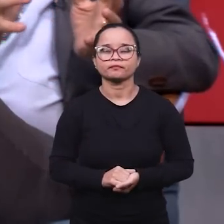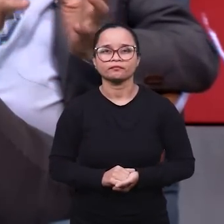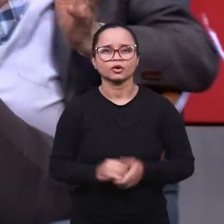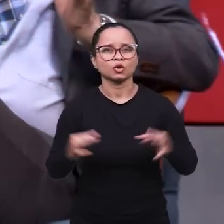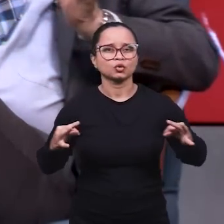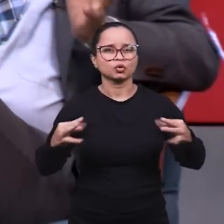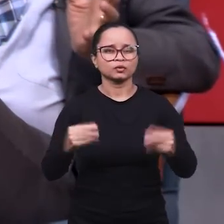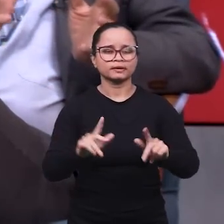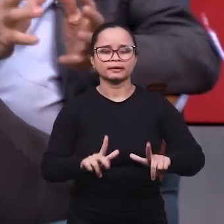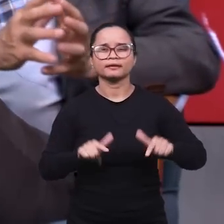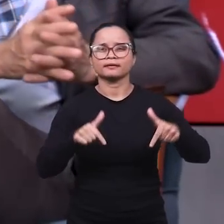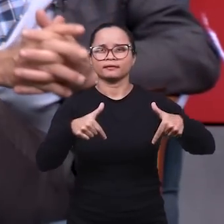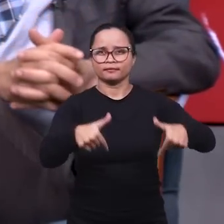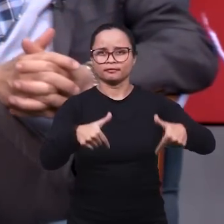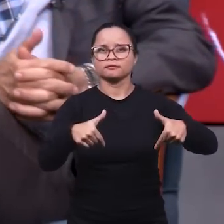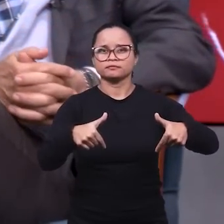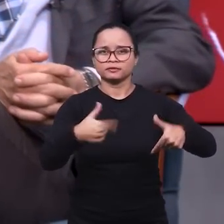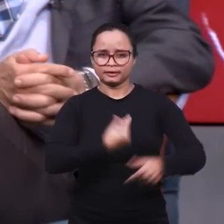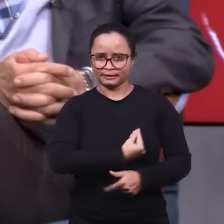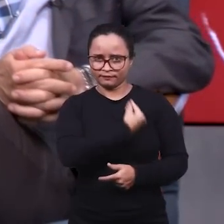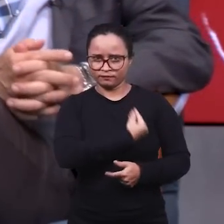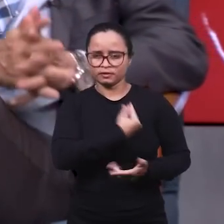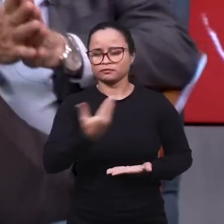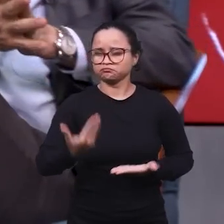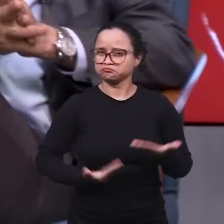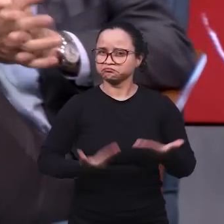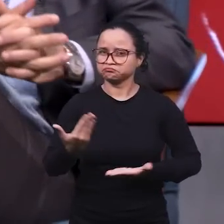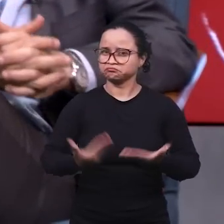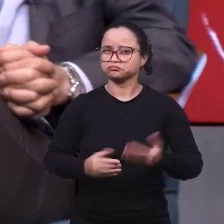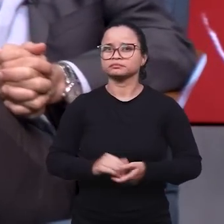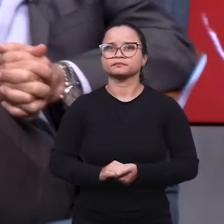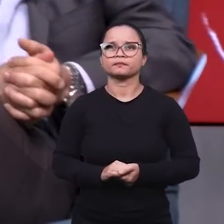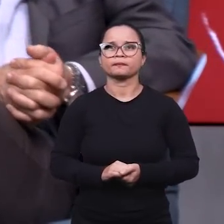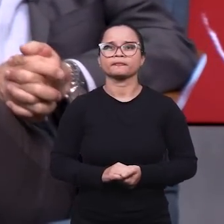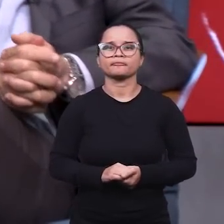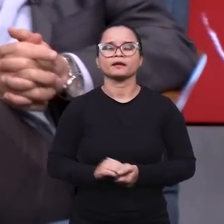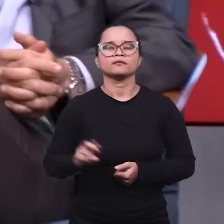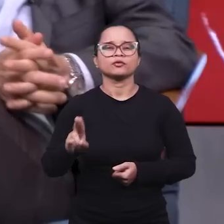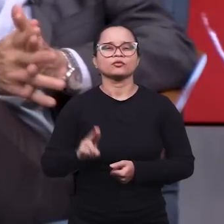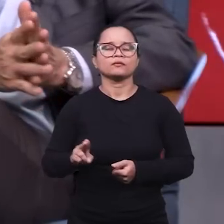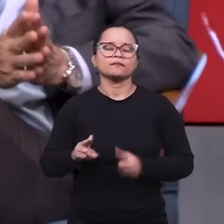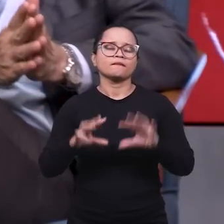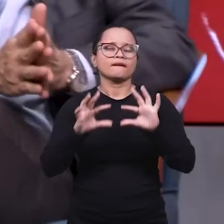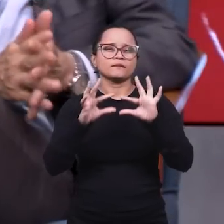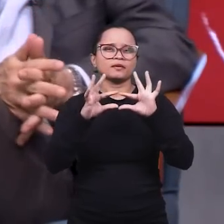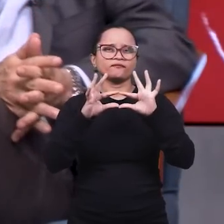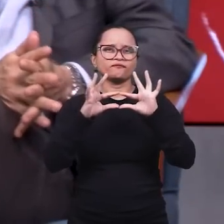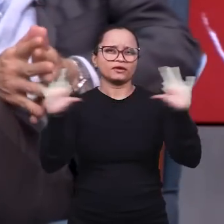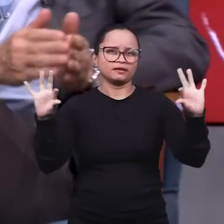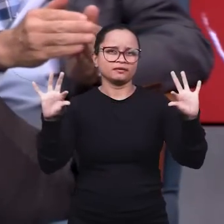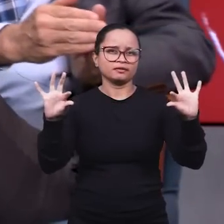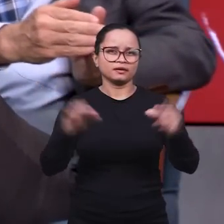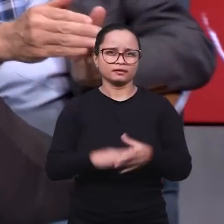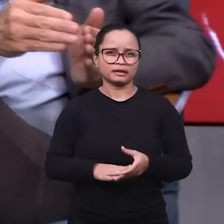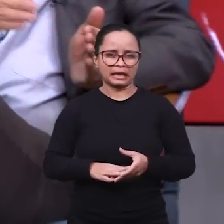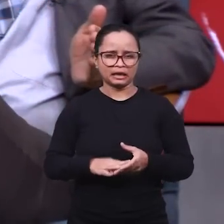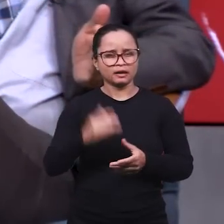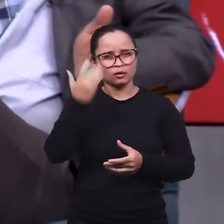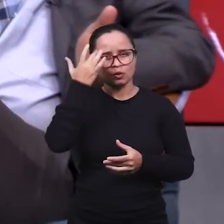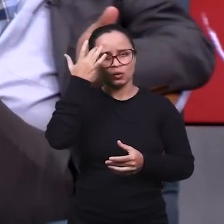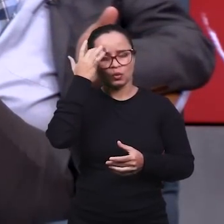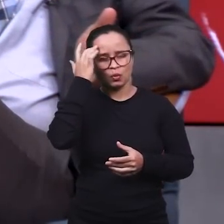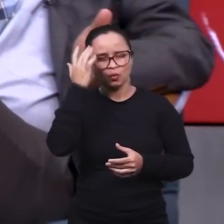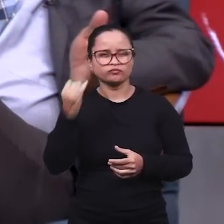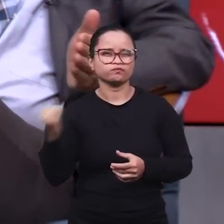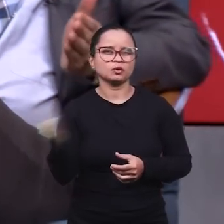toda essa operação na vida da igreja, ele usa uma frase que eu acho muito impactante para tudo